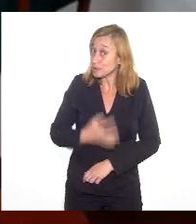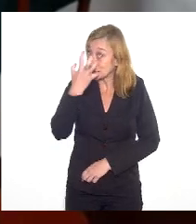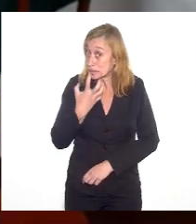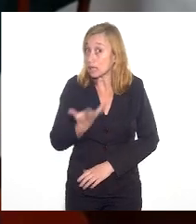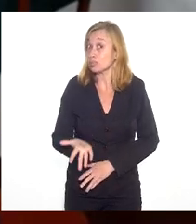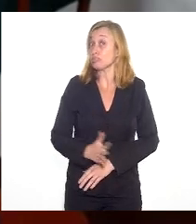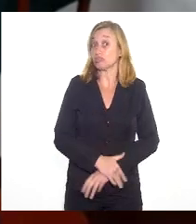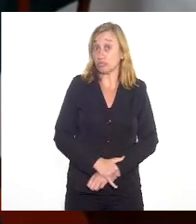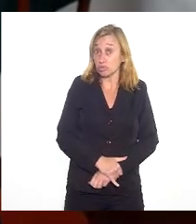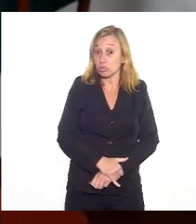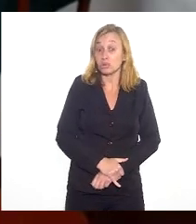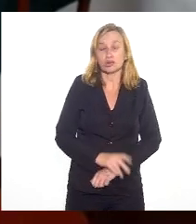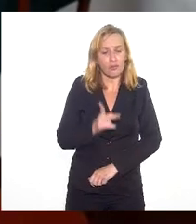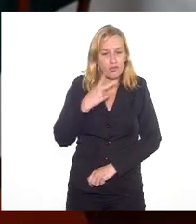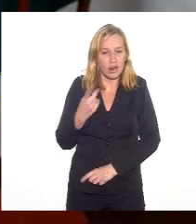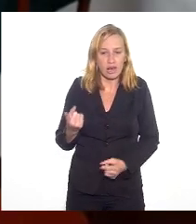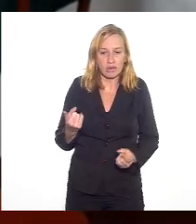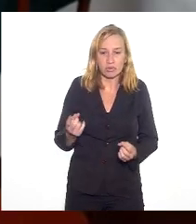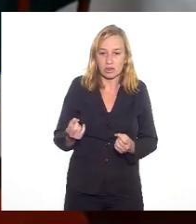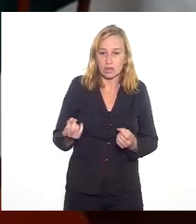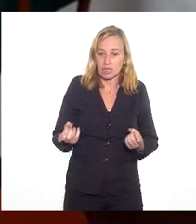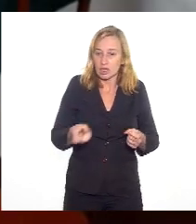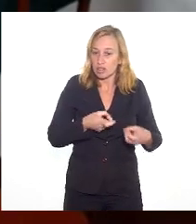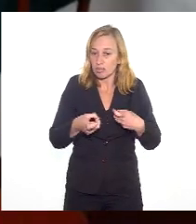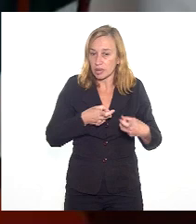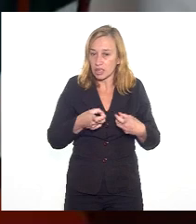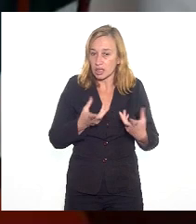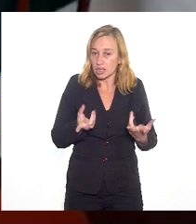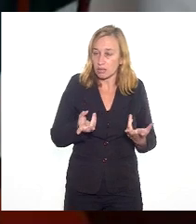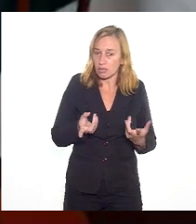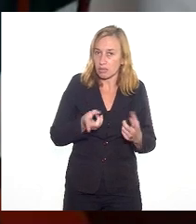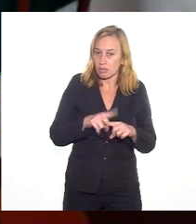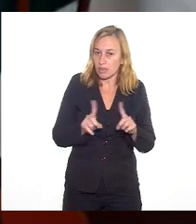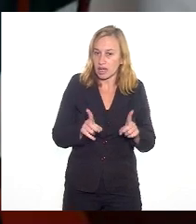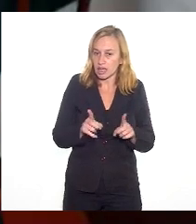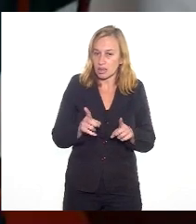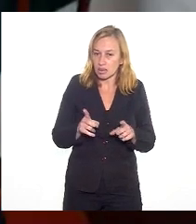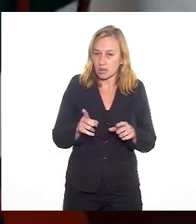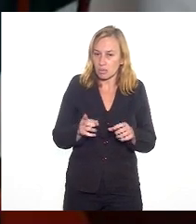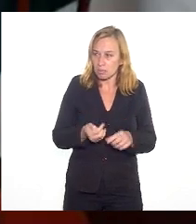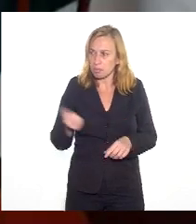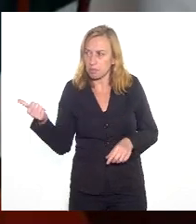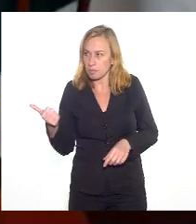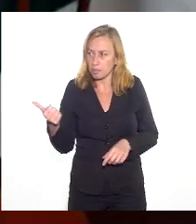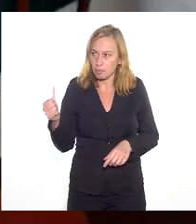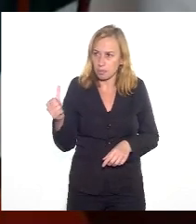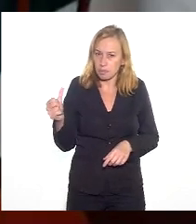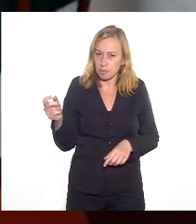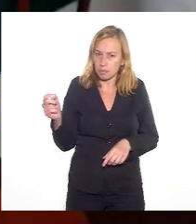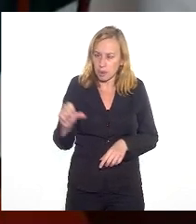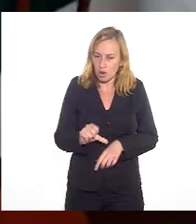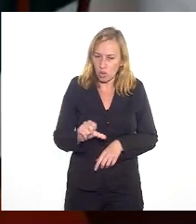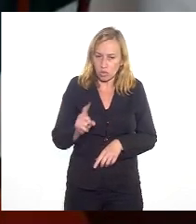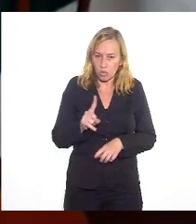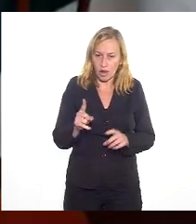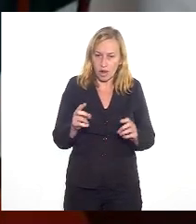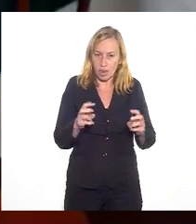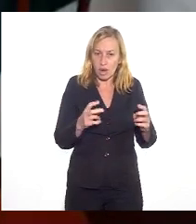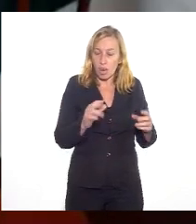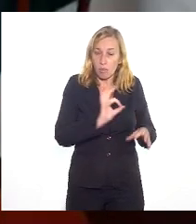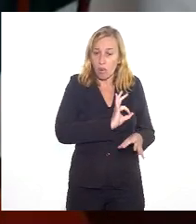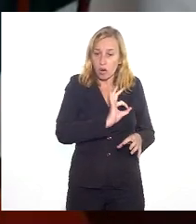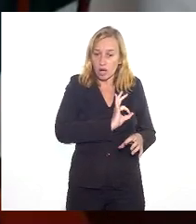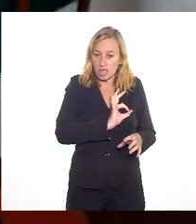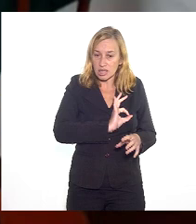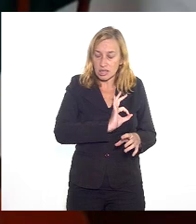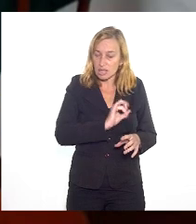é gravíssimo. A gente fala em confronto, mas os grandes confrontos não são com a polícia, são entre os